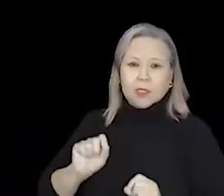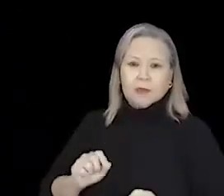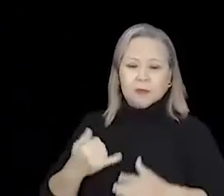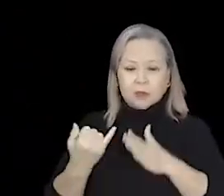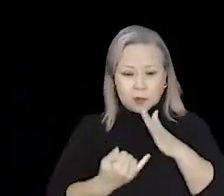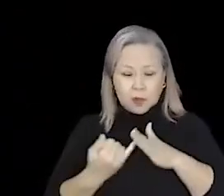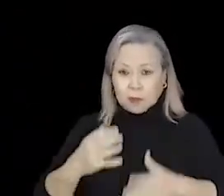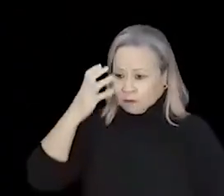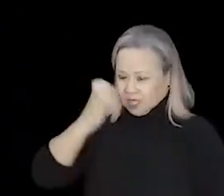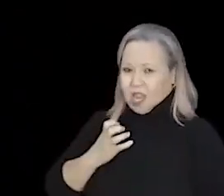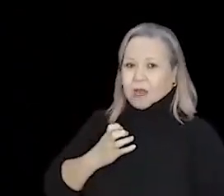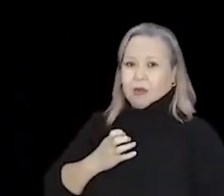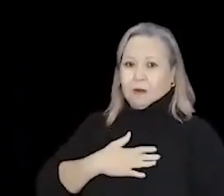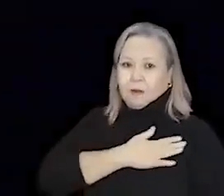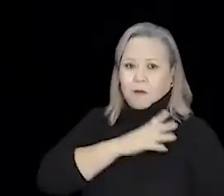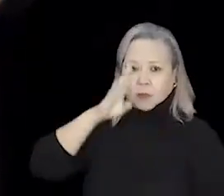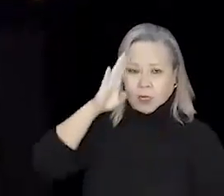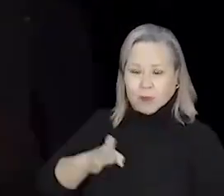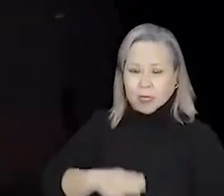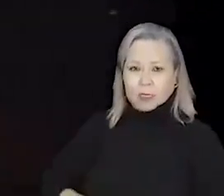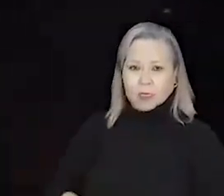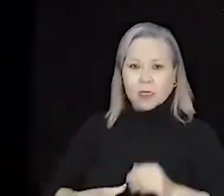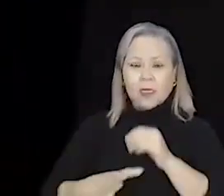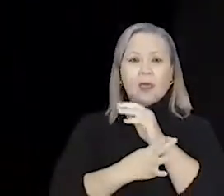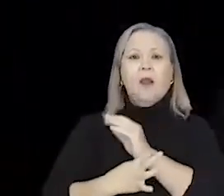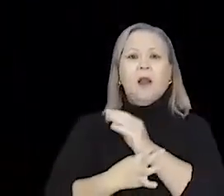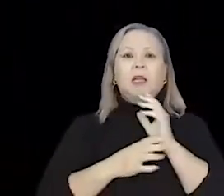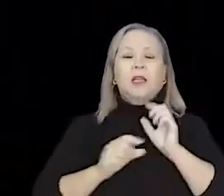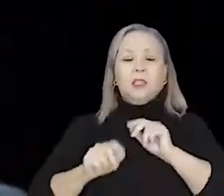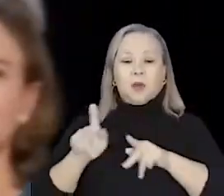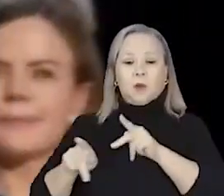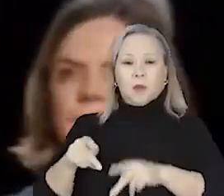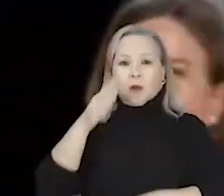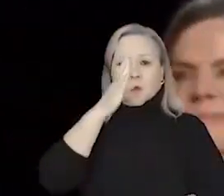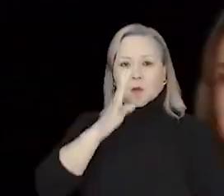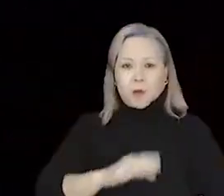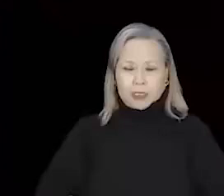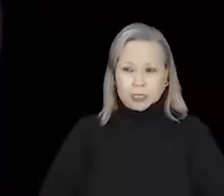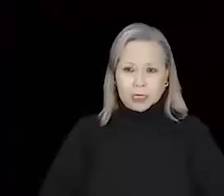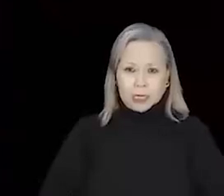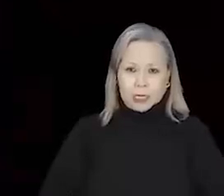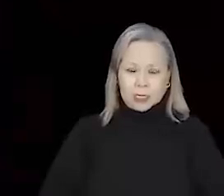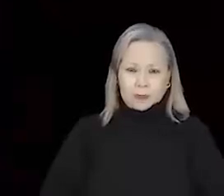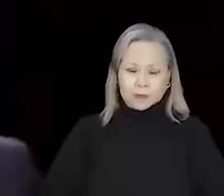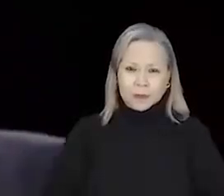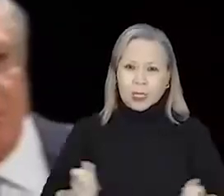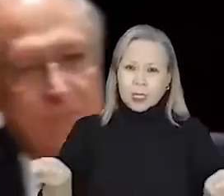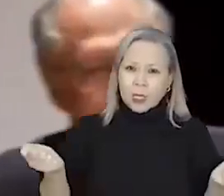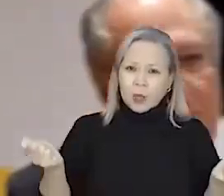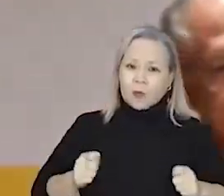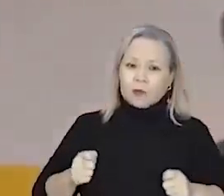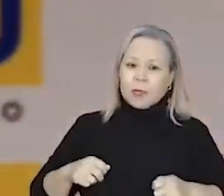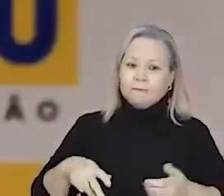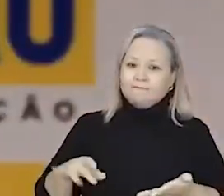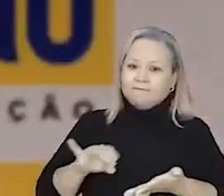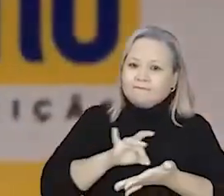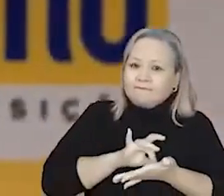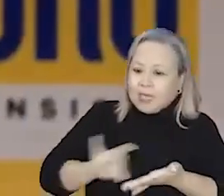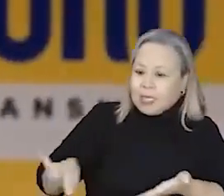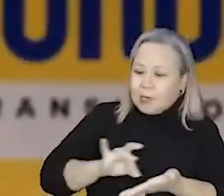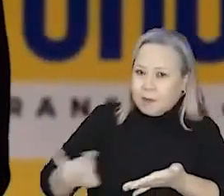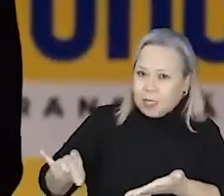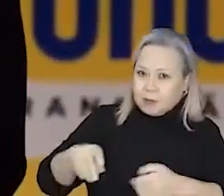instituição séria, que é uma garantia para o povo brasileiro contra possíveis inimigos externos, fosse